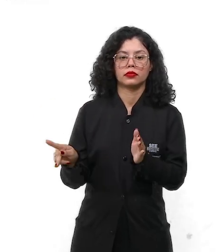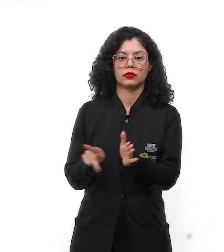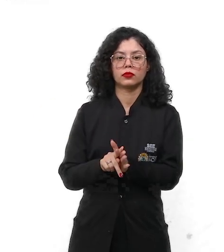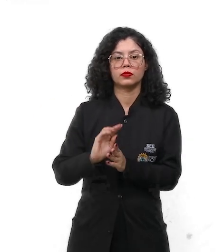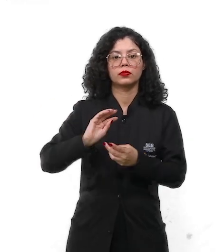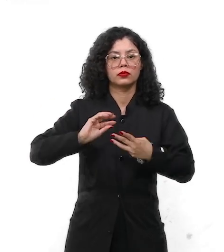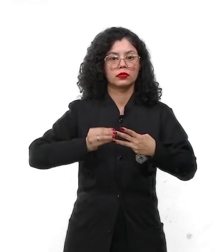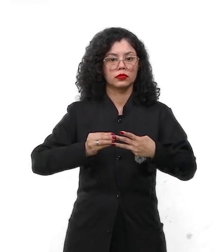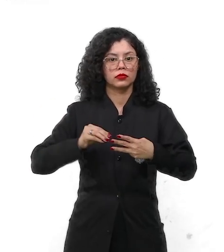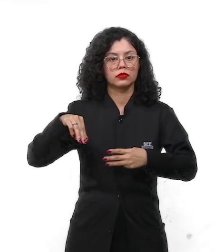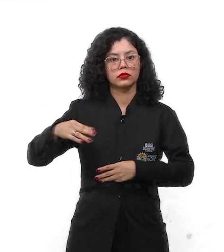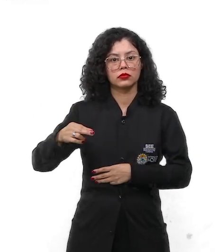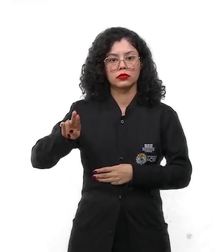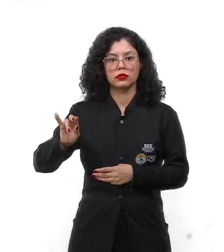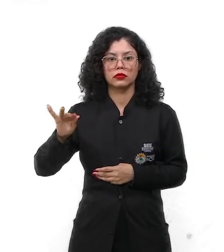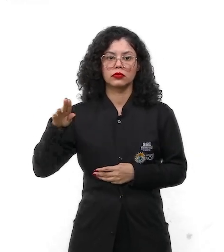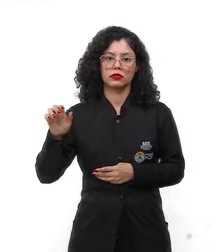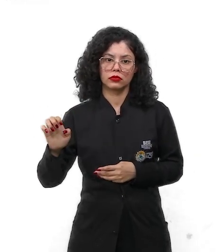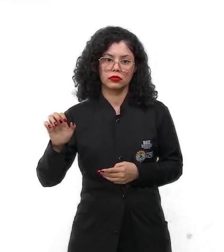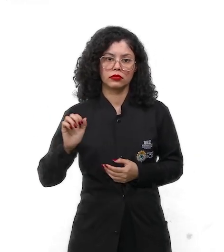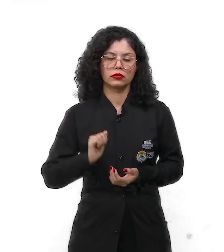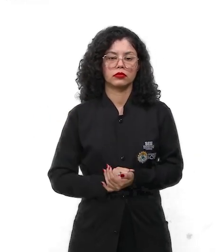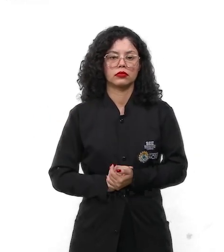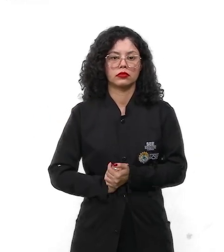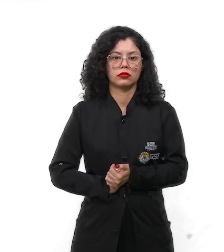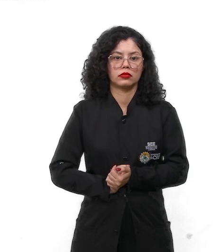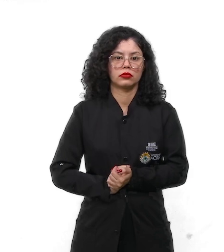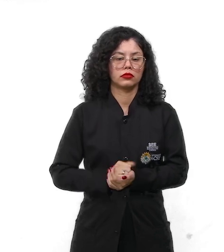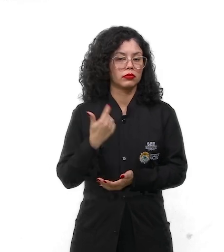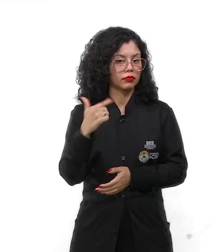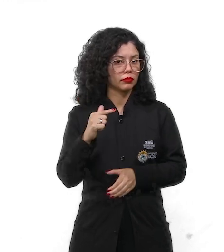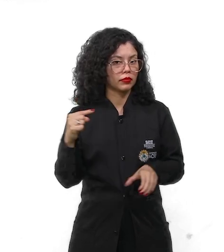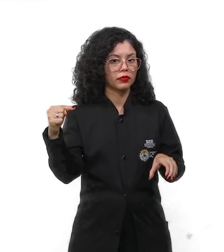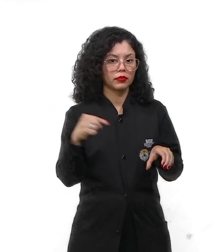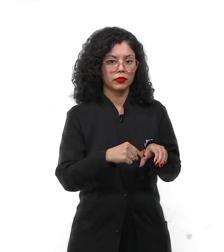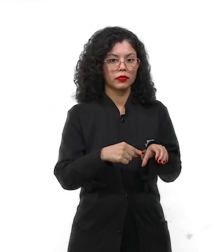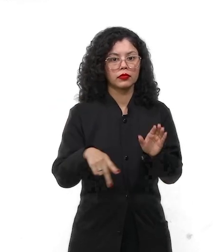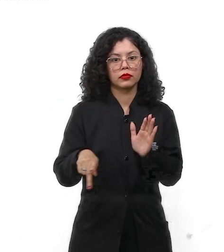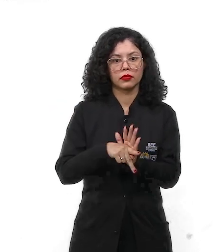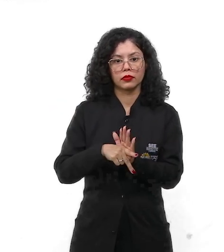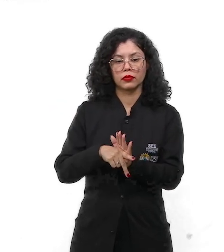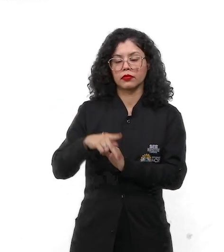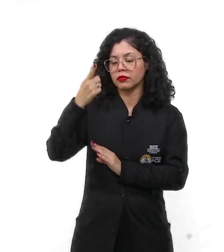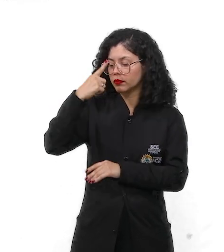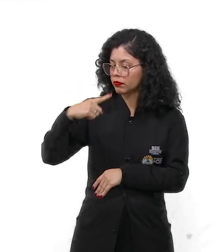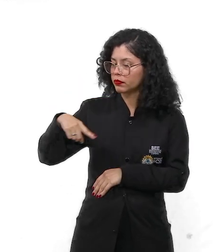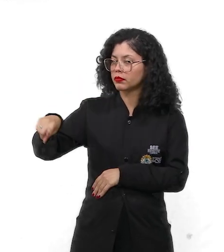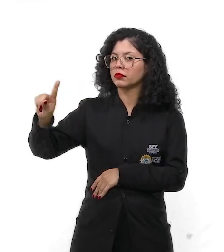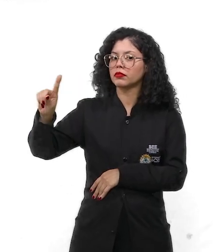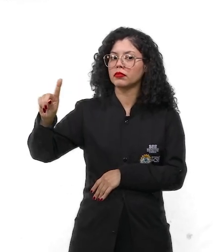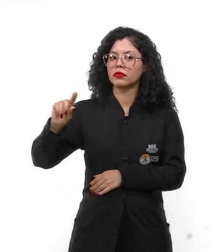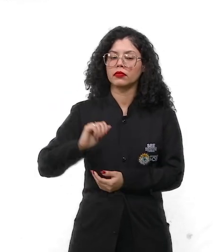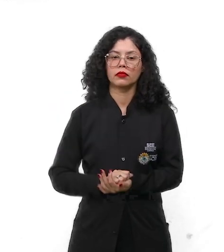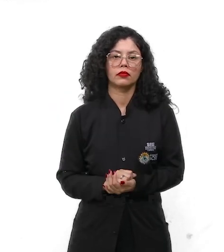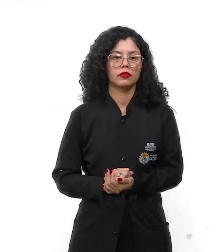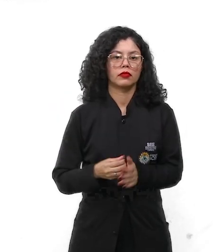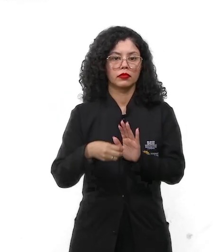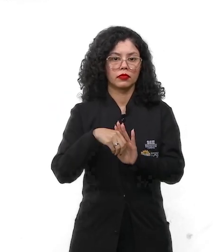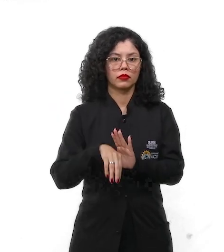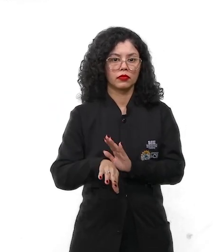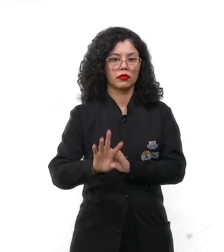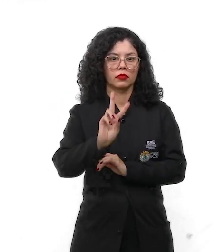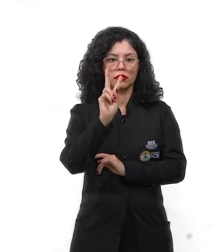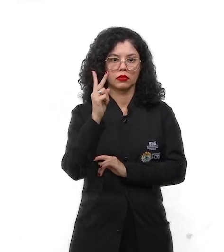mamute para uma célula sem núcleo sexual do elefante. Então não tem transferência de